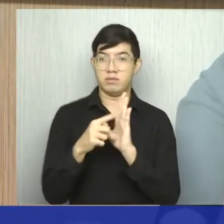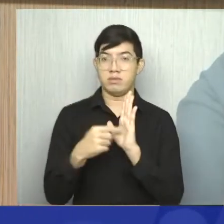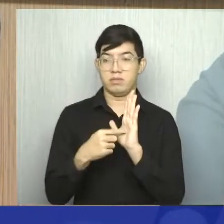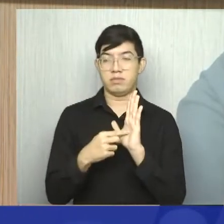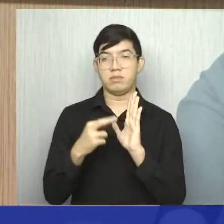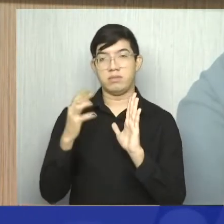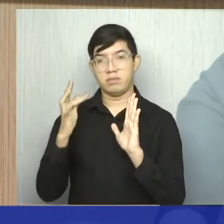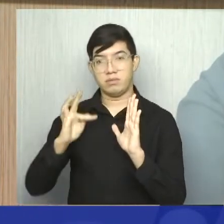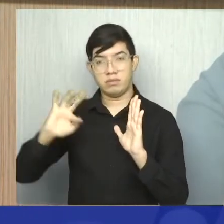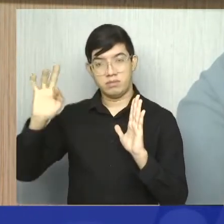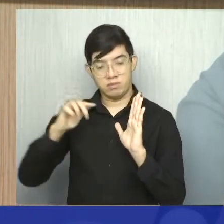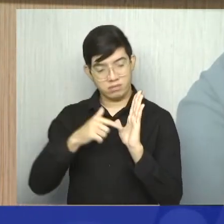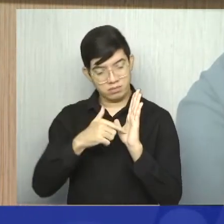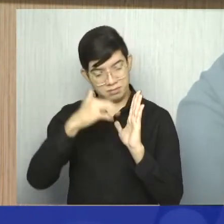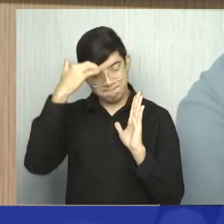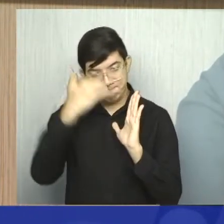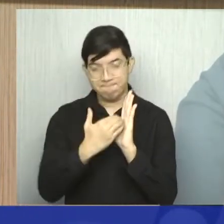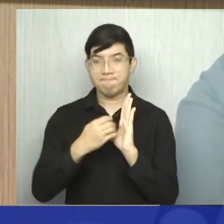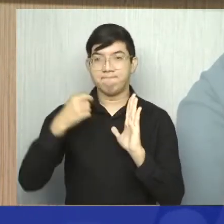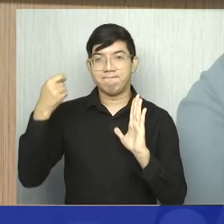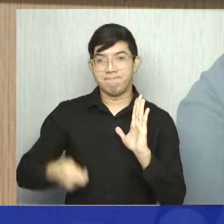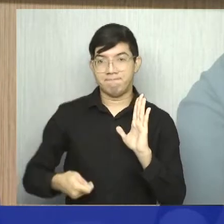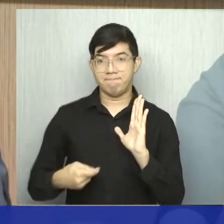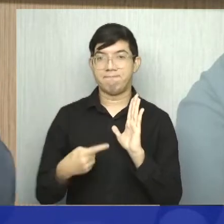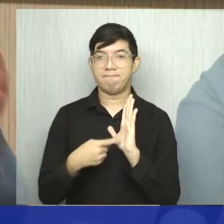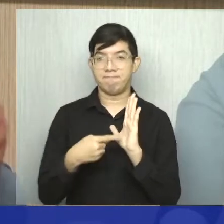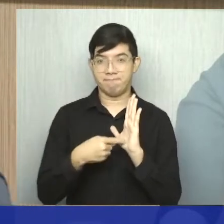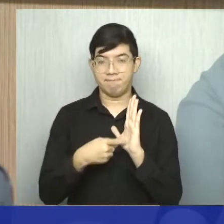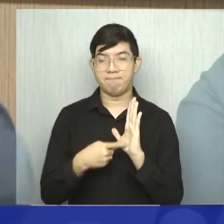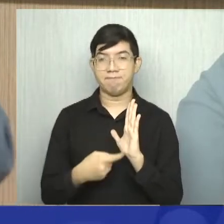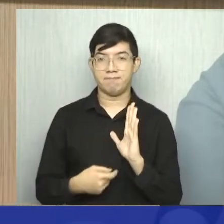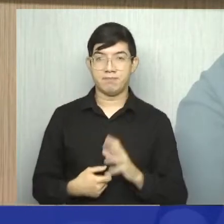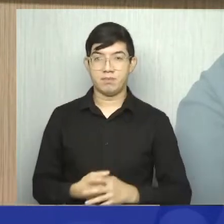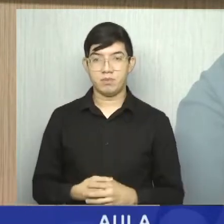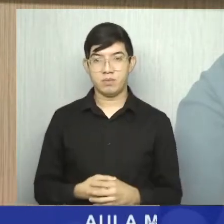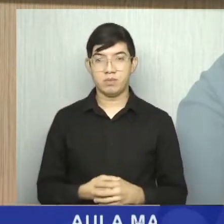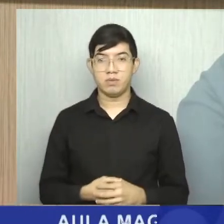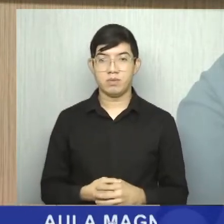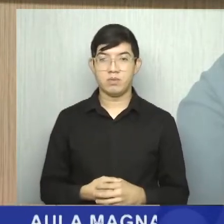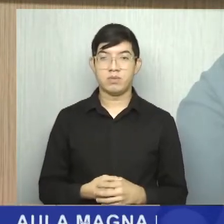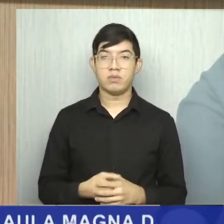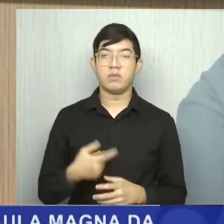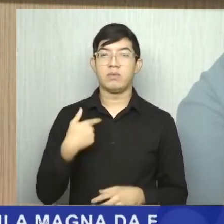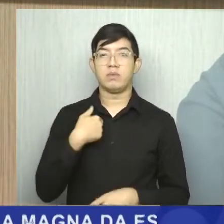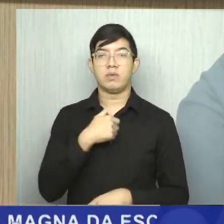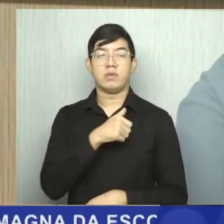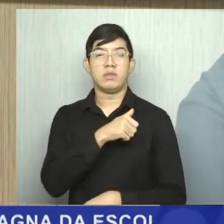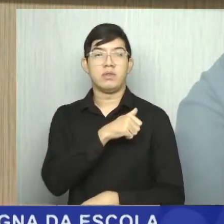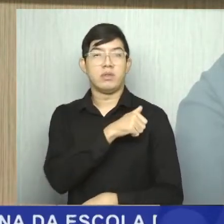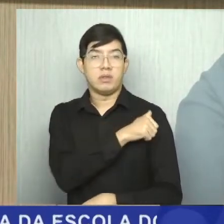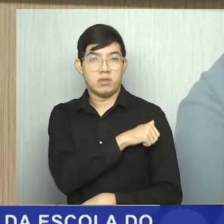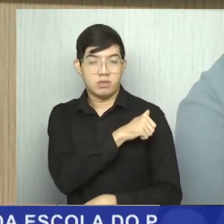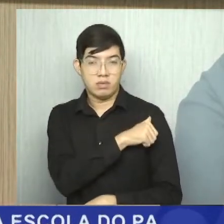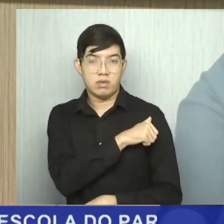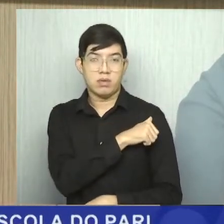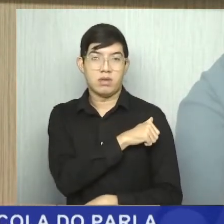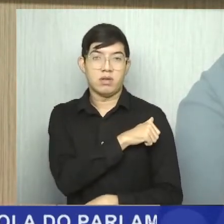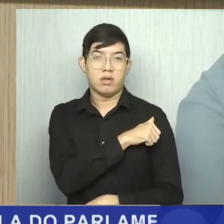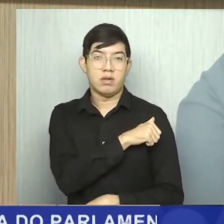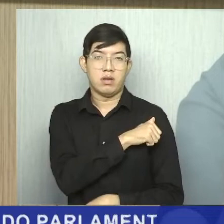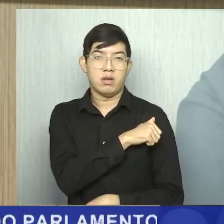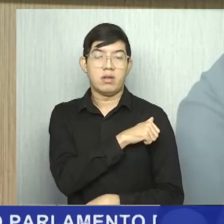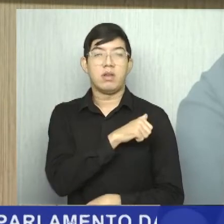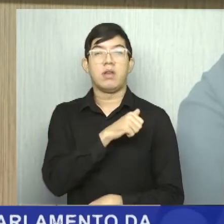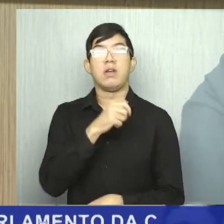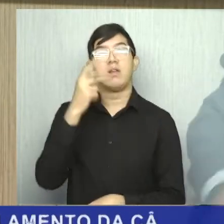dele. A gente pode chamar, por leigos, de quebrados. E entre eles estão São Paulo, Rio, Minas e Rio Grande do Sul. Os